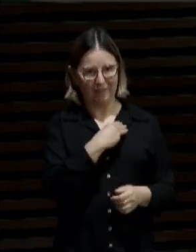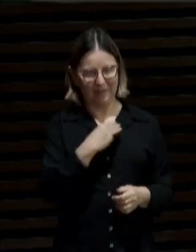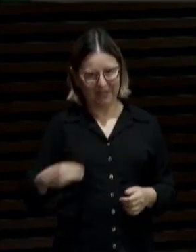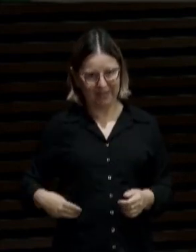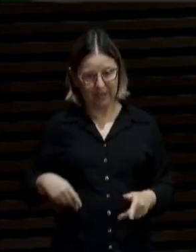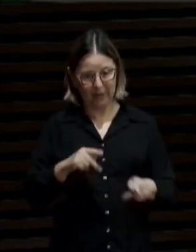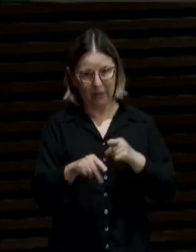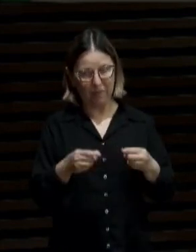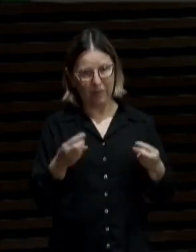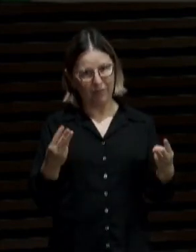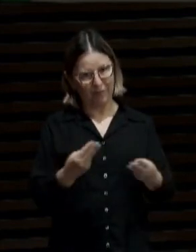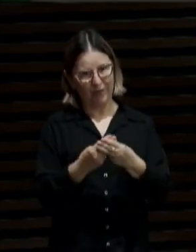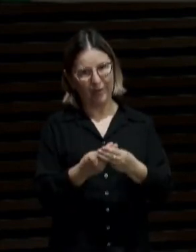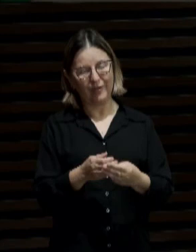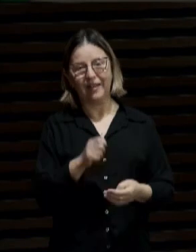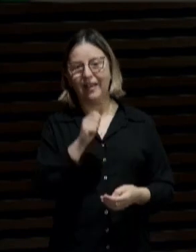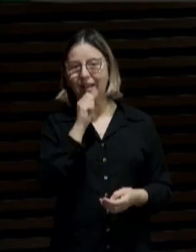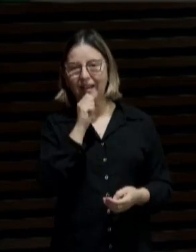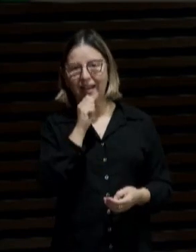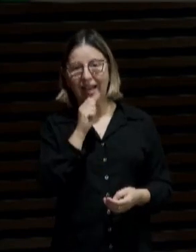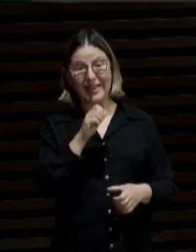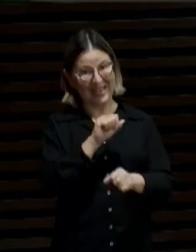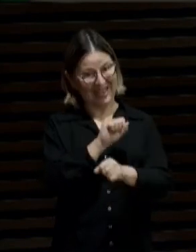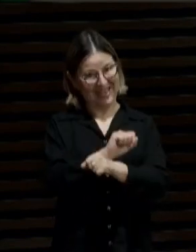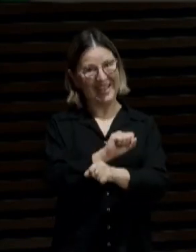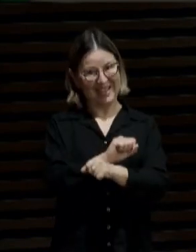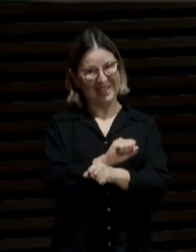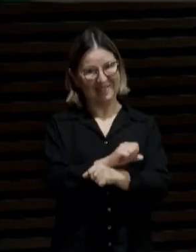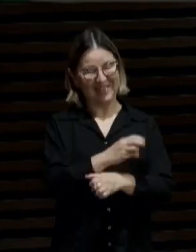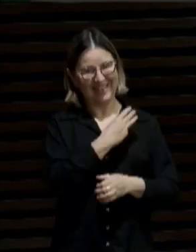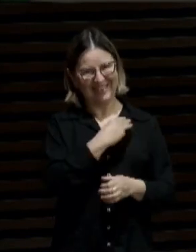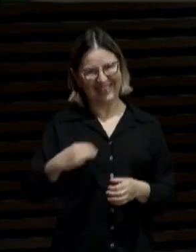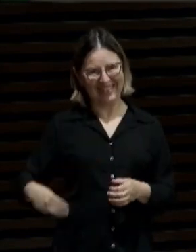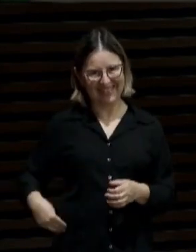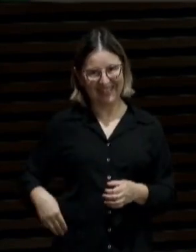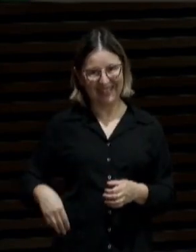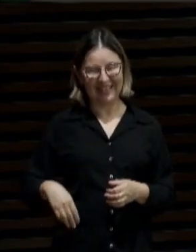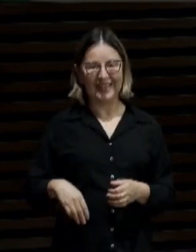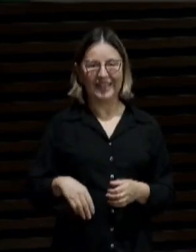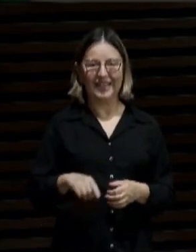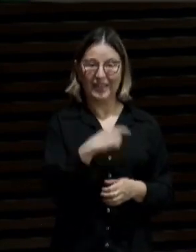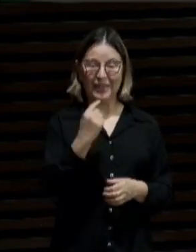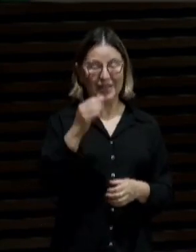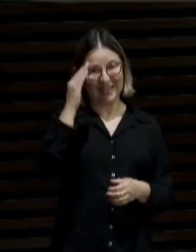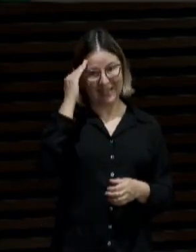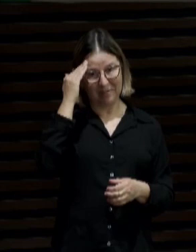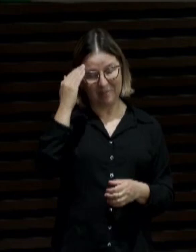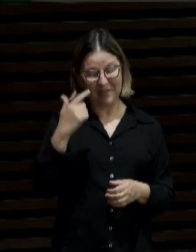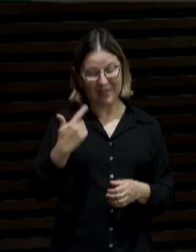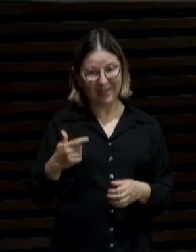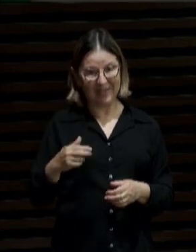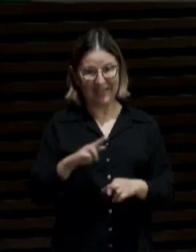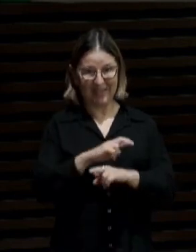A gente sabe que não tem esperança sem Cristo. E para melhorar aquilo que parece impossível de ser melhorado,